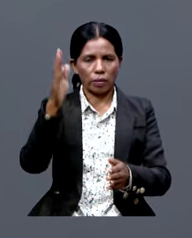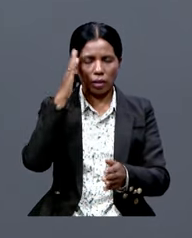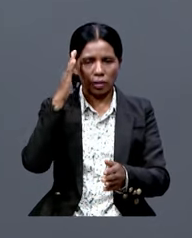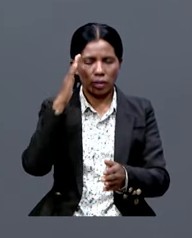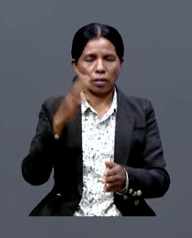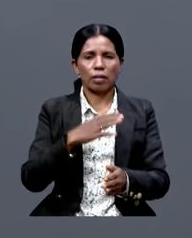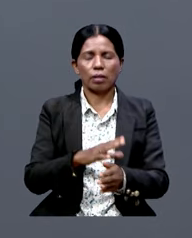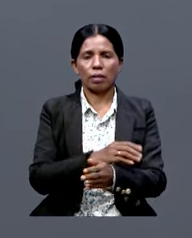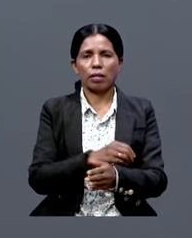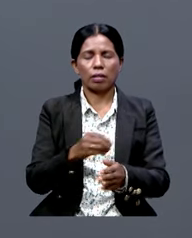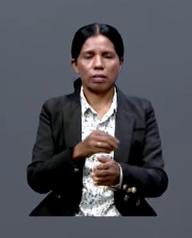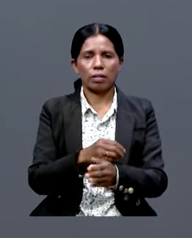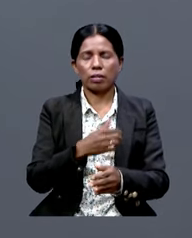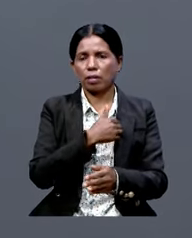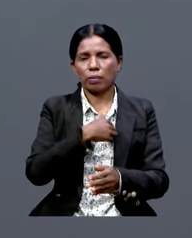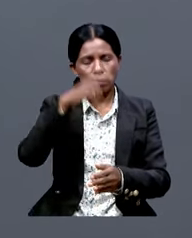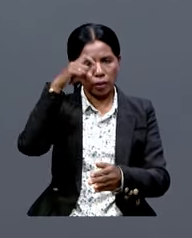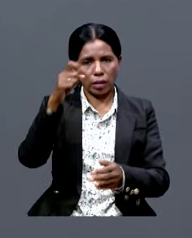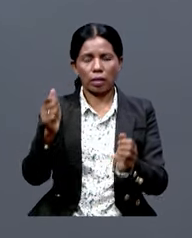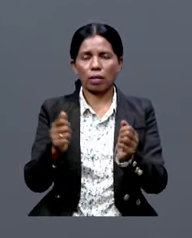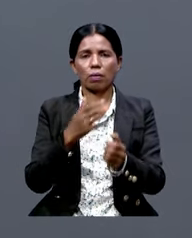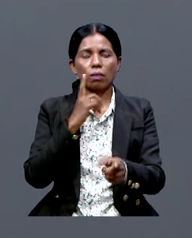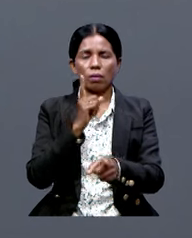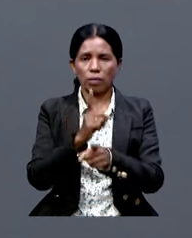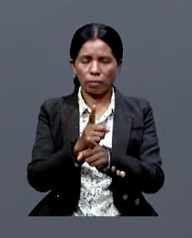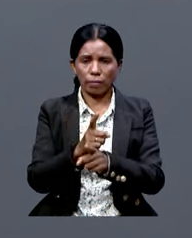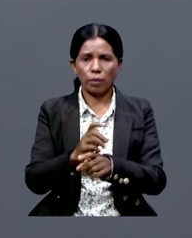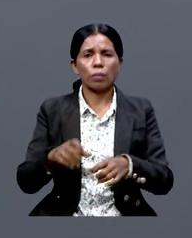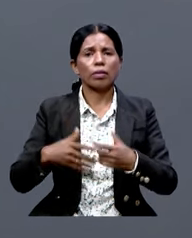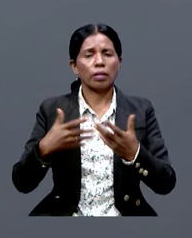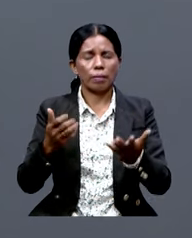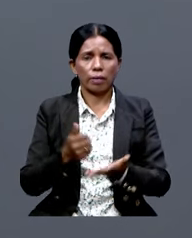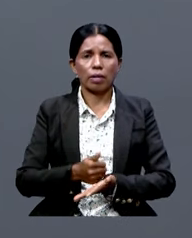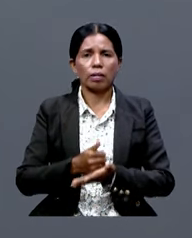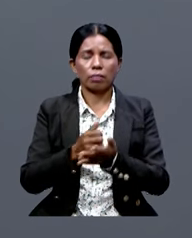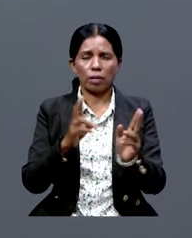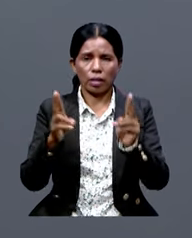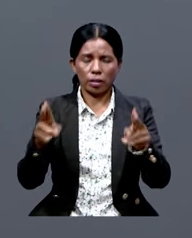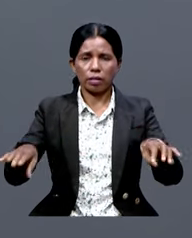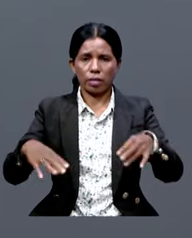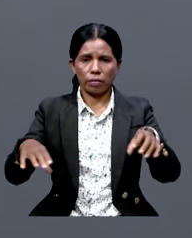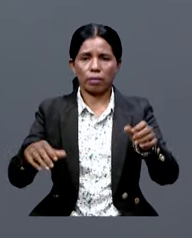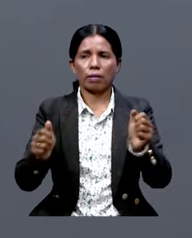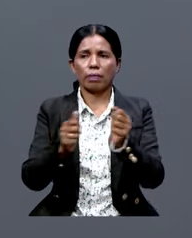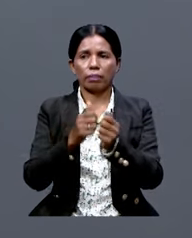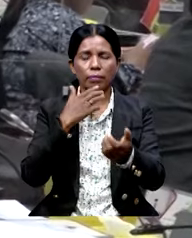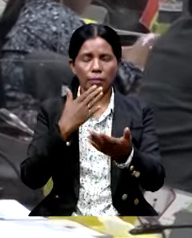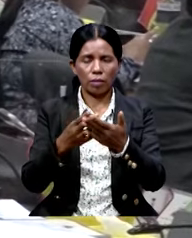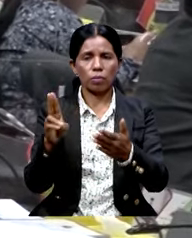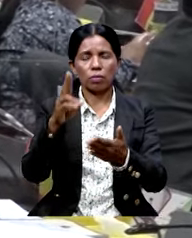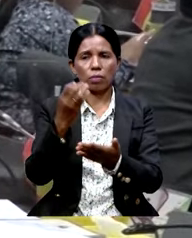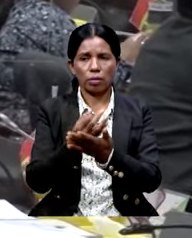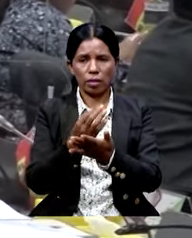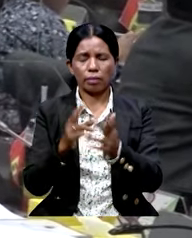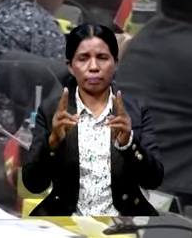dundiak então pode ser né fatigado para tu o insaber aceleras para executação serne. Antes ne, ia